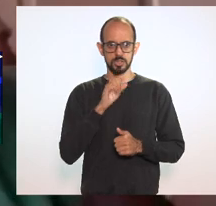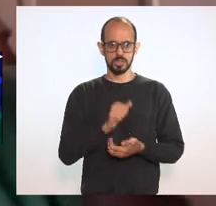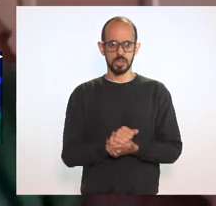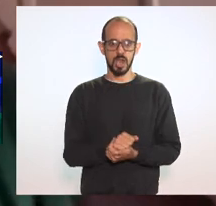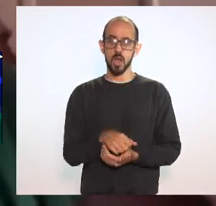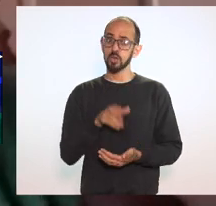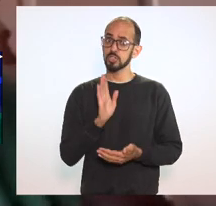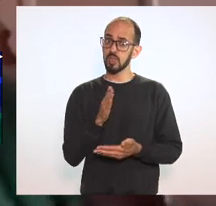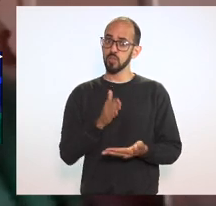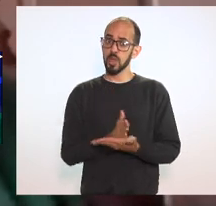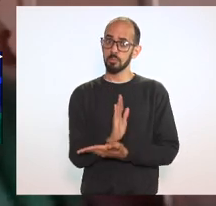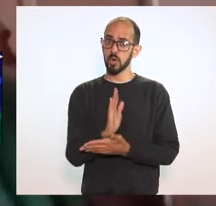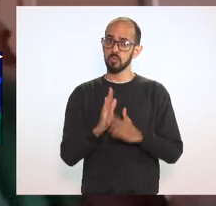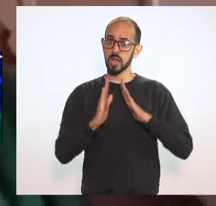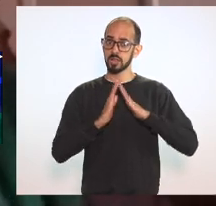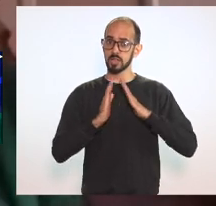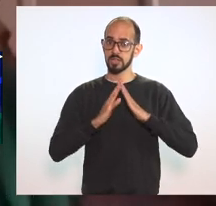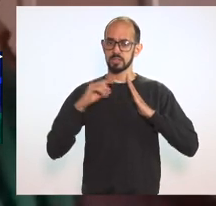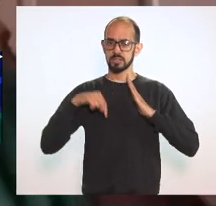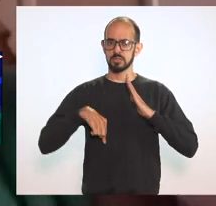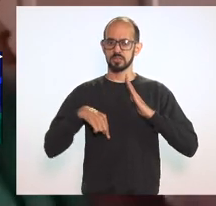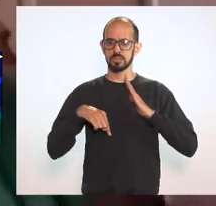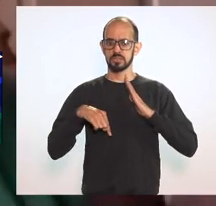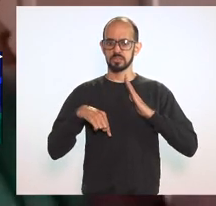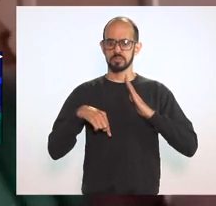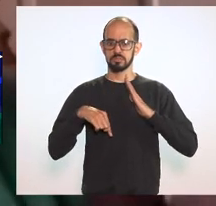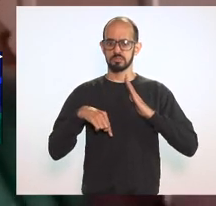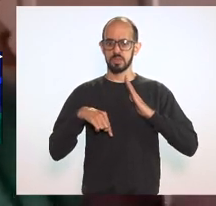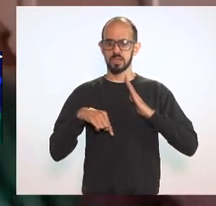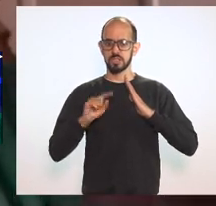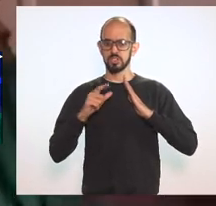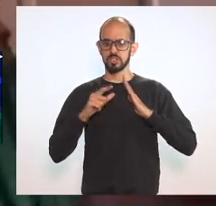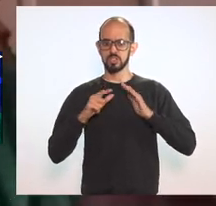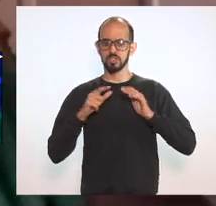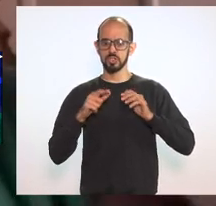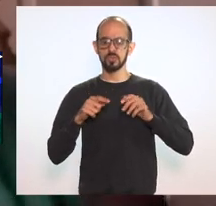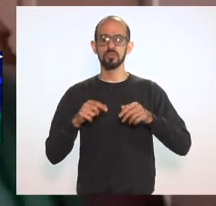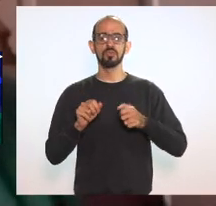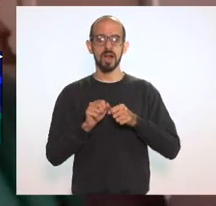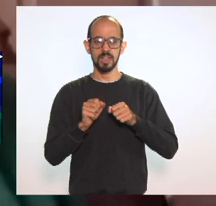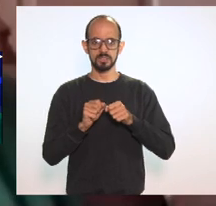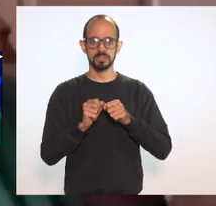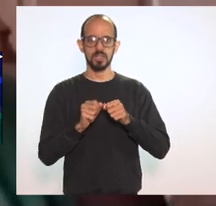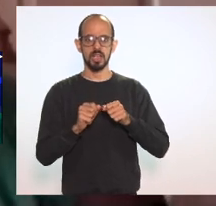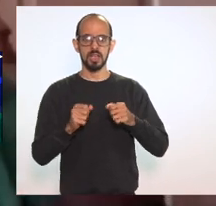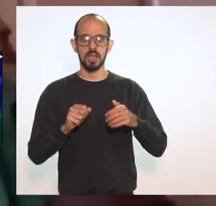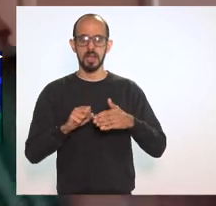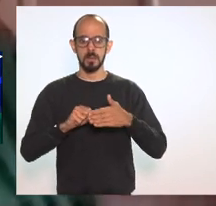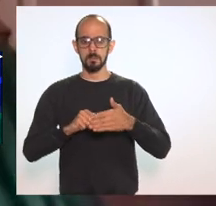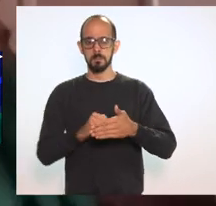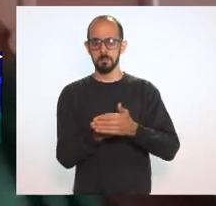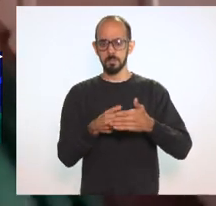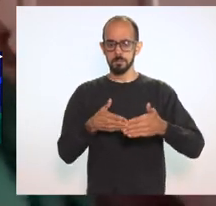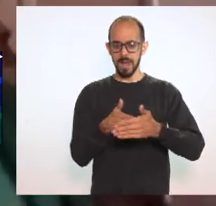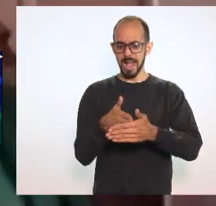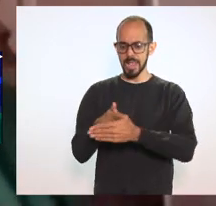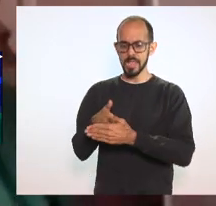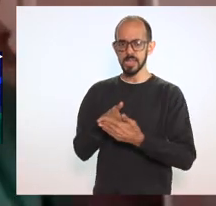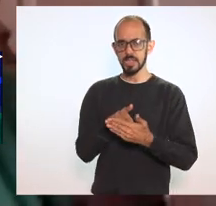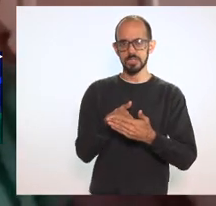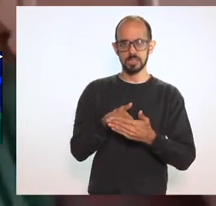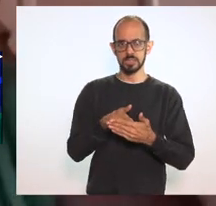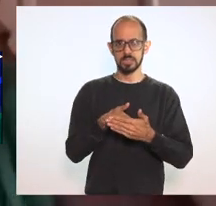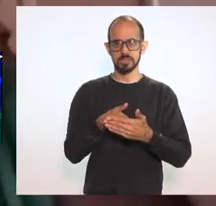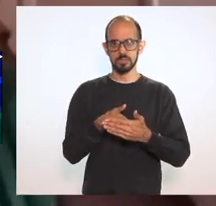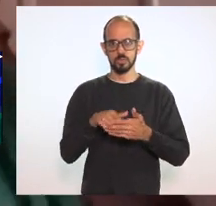aprovado por essa caixa funcionado pelo governo para que hajam Barreiras sanitárias para que os espaços recreativos seja